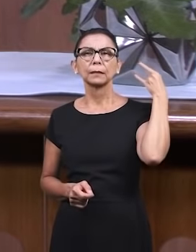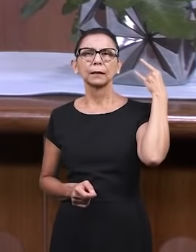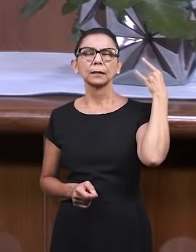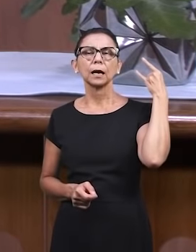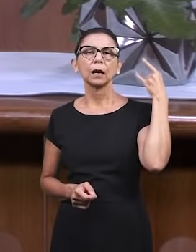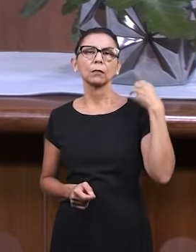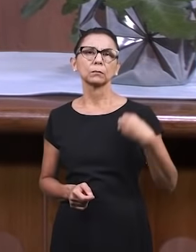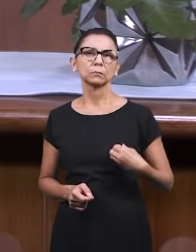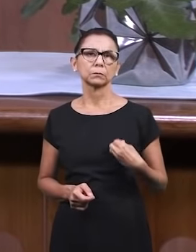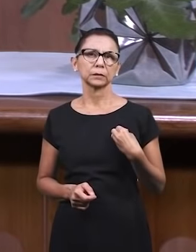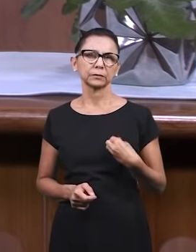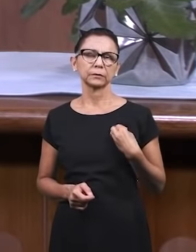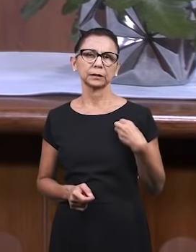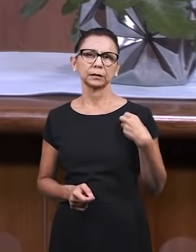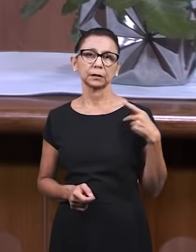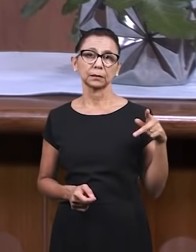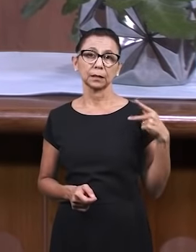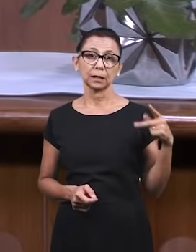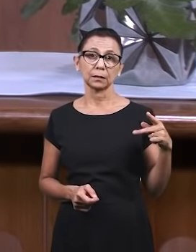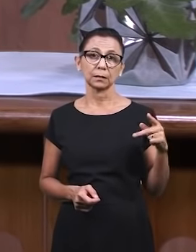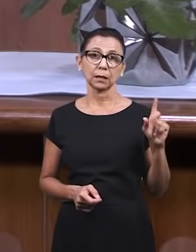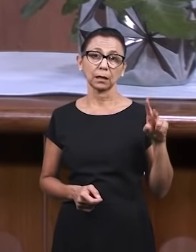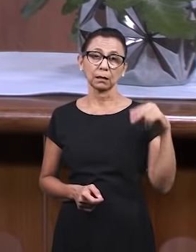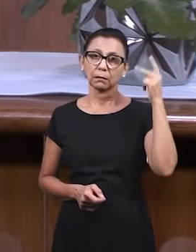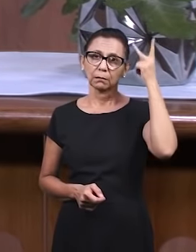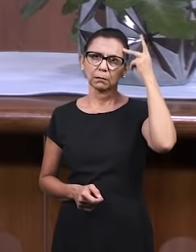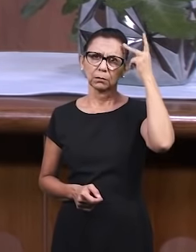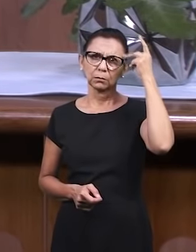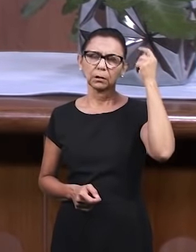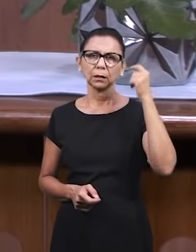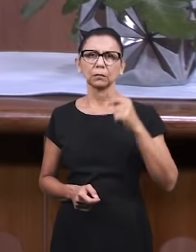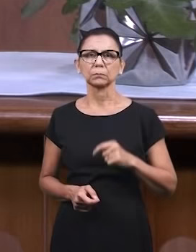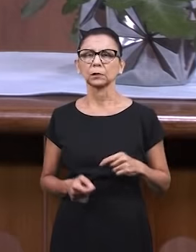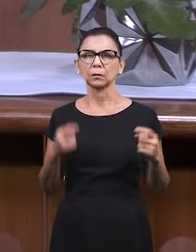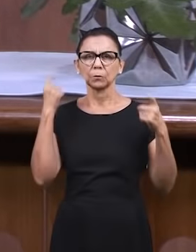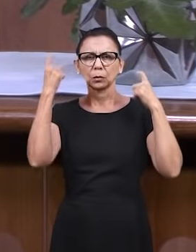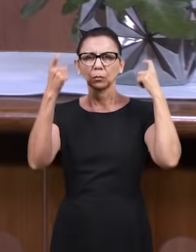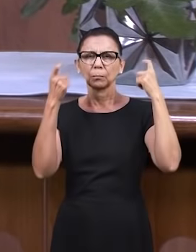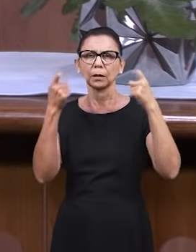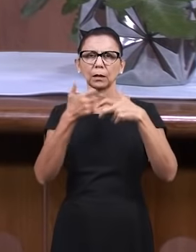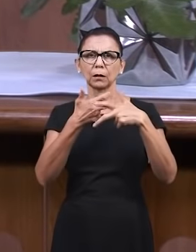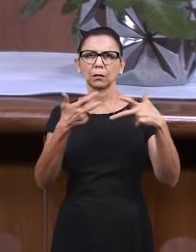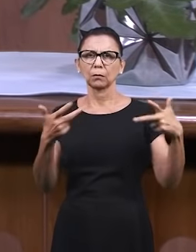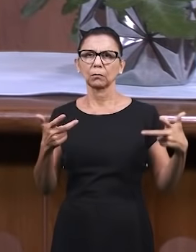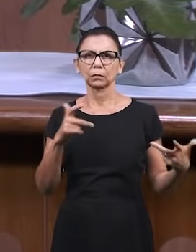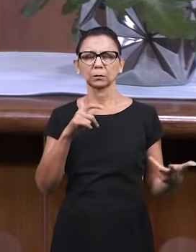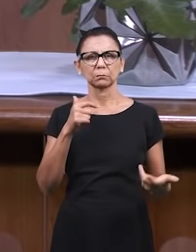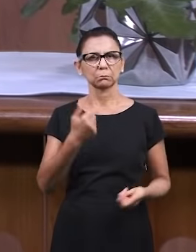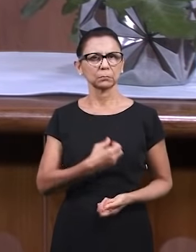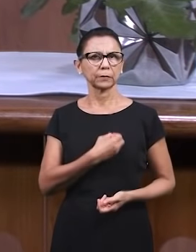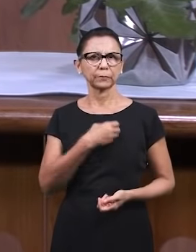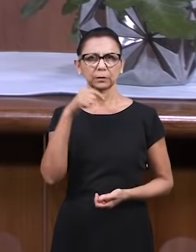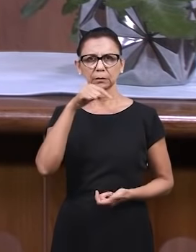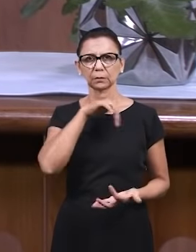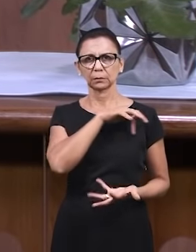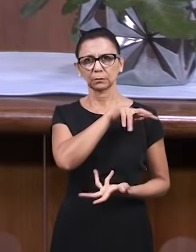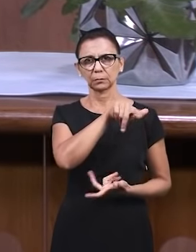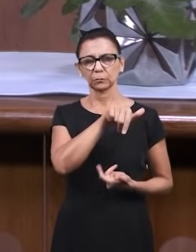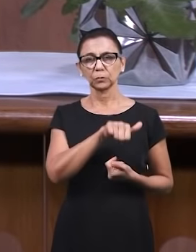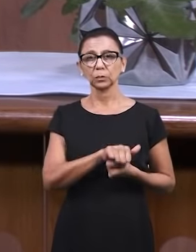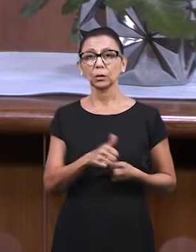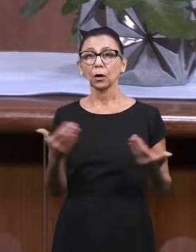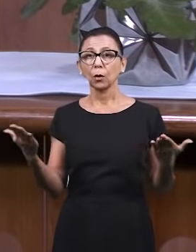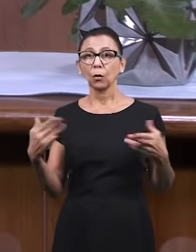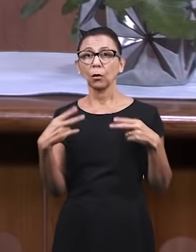Que, infelizmente, a gente sabe, veja bem, é natural as pessoas se preocuparem com as coisas dessa vida, mas a grande preocupação, e nós